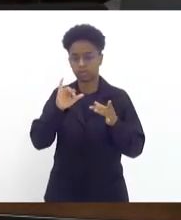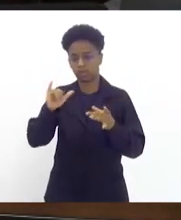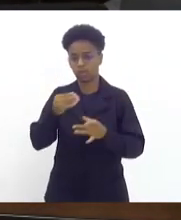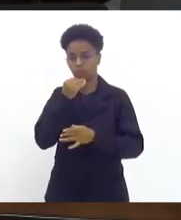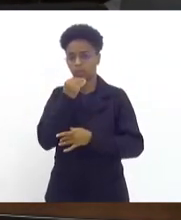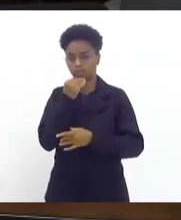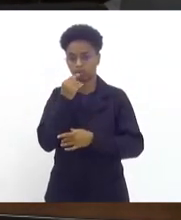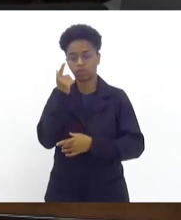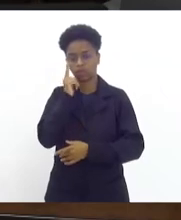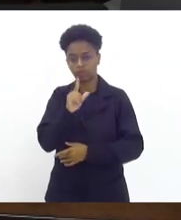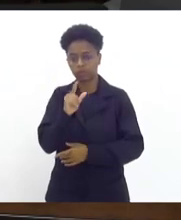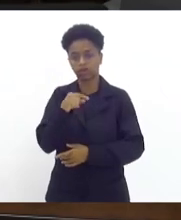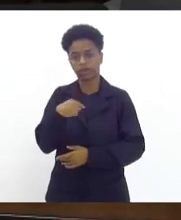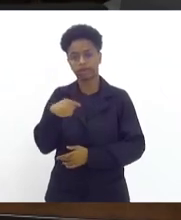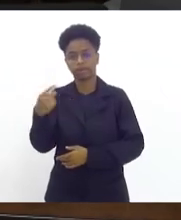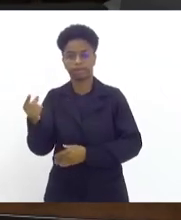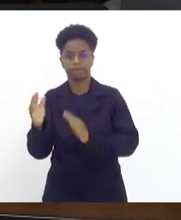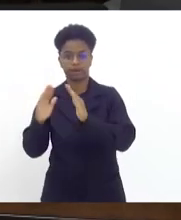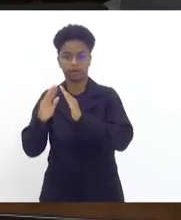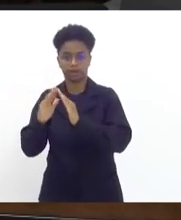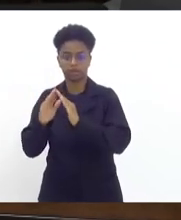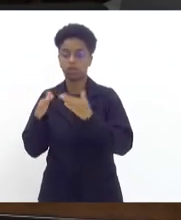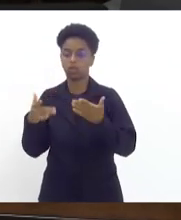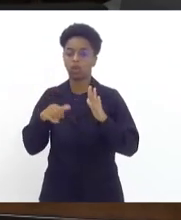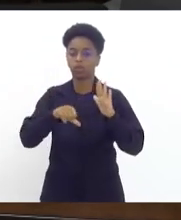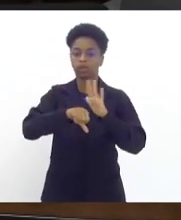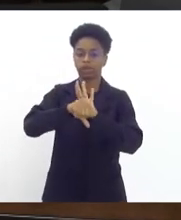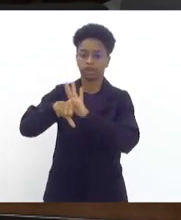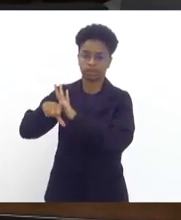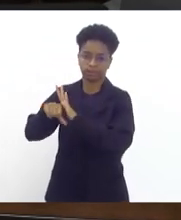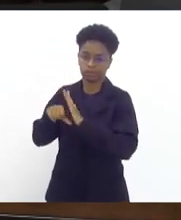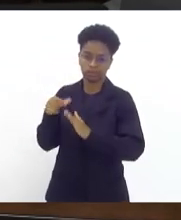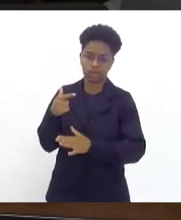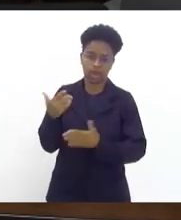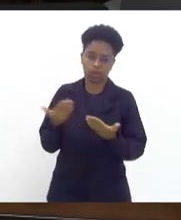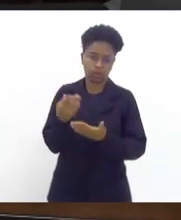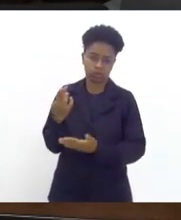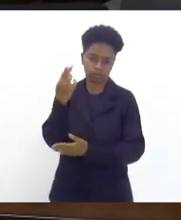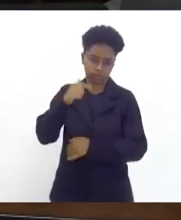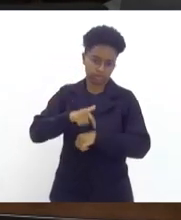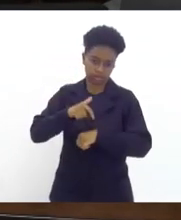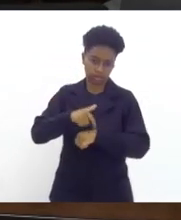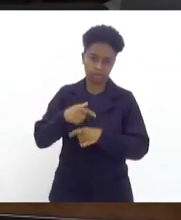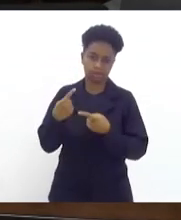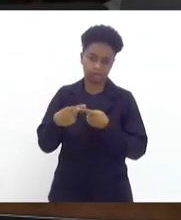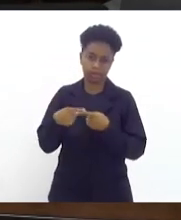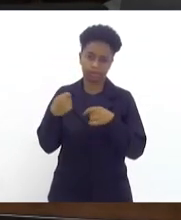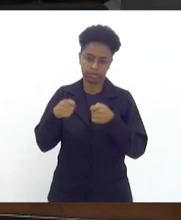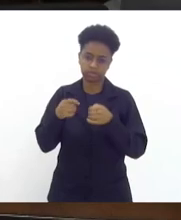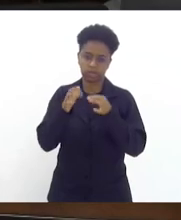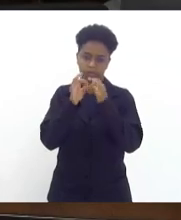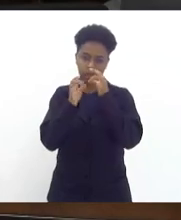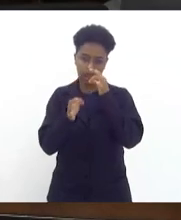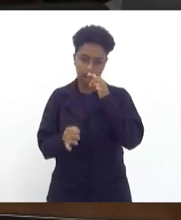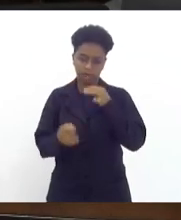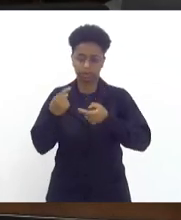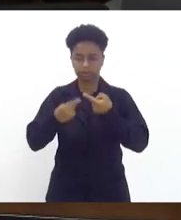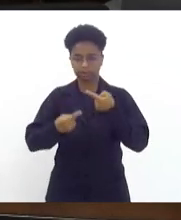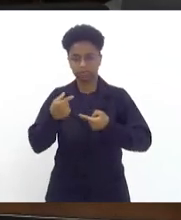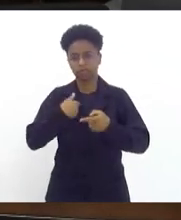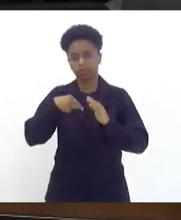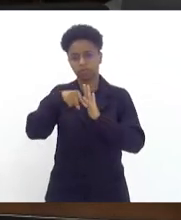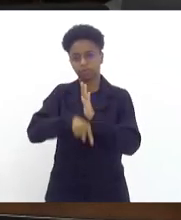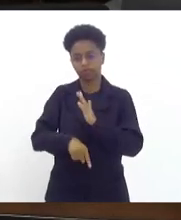para que eles pudessem sair Quais foram os crimes cometidos eu não vou ter tempo agora porque isso aqui é para um debate que eu pedi e estou